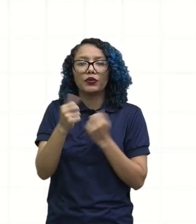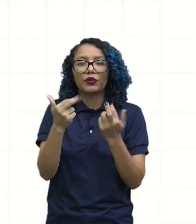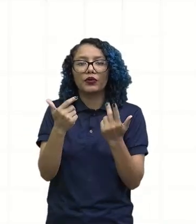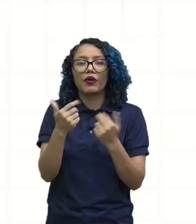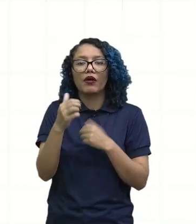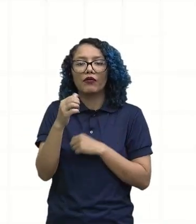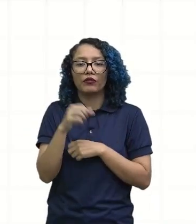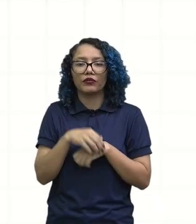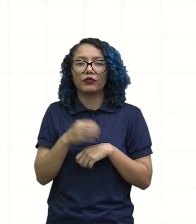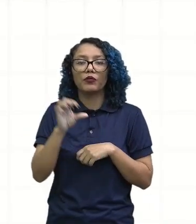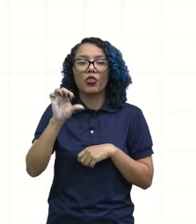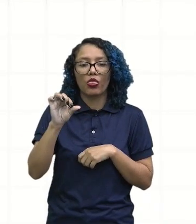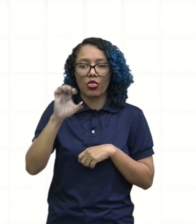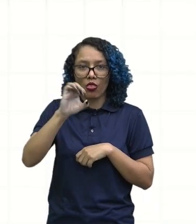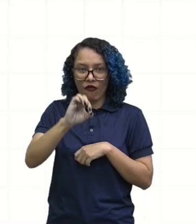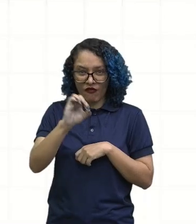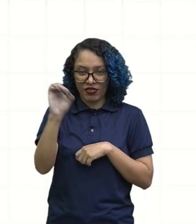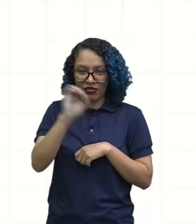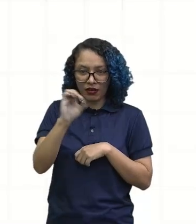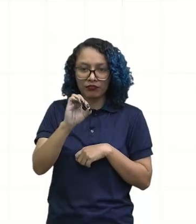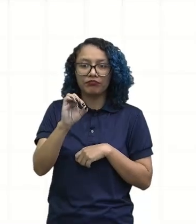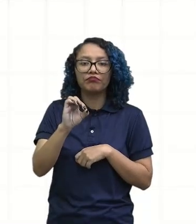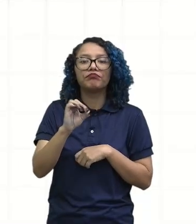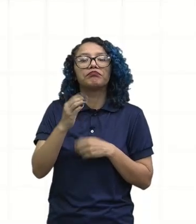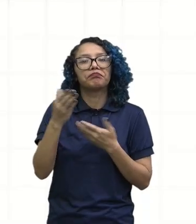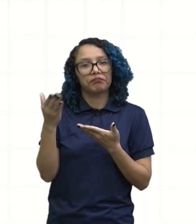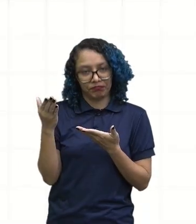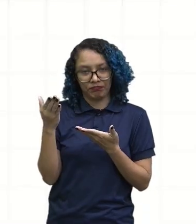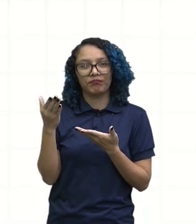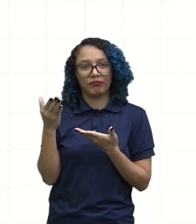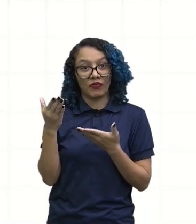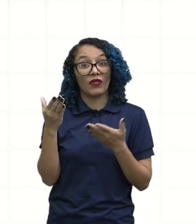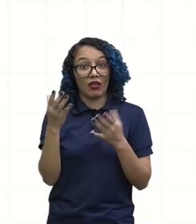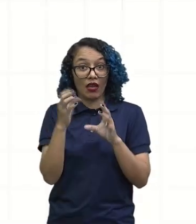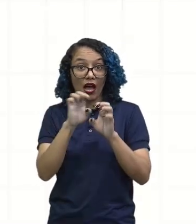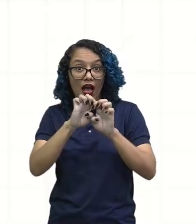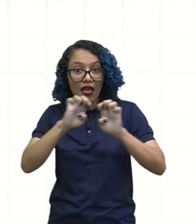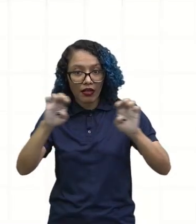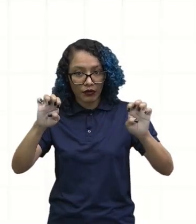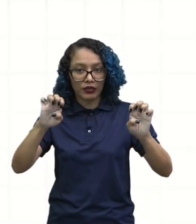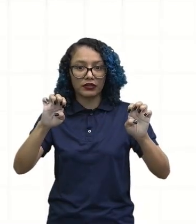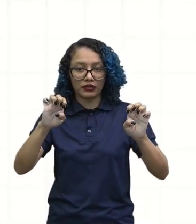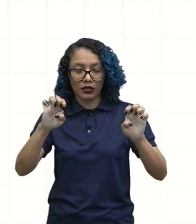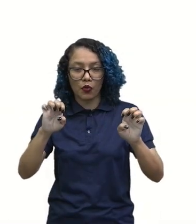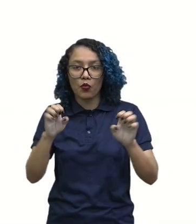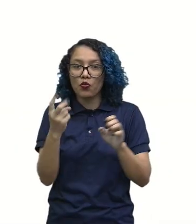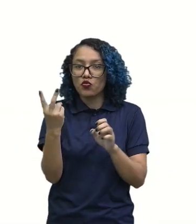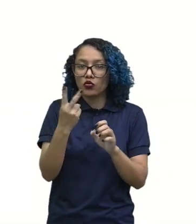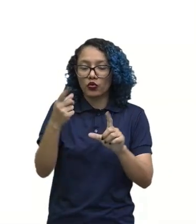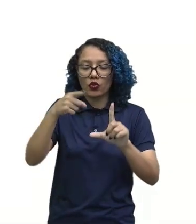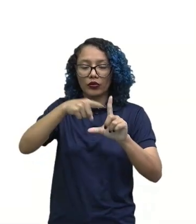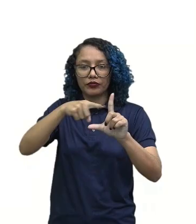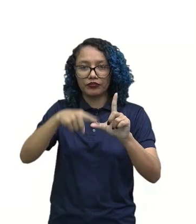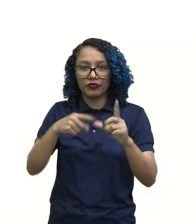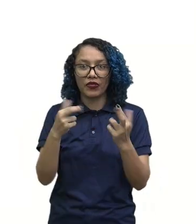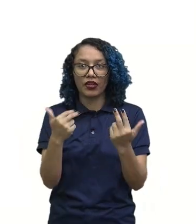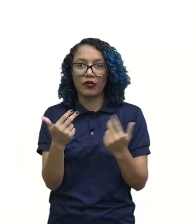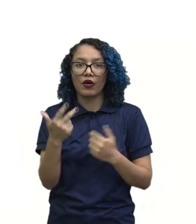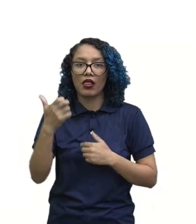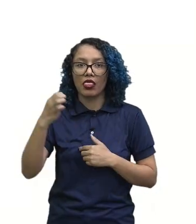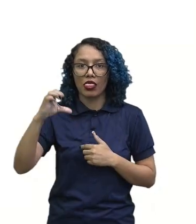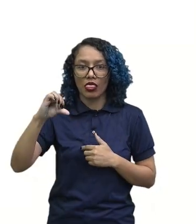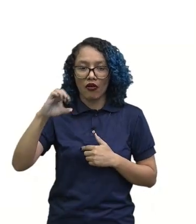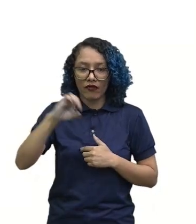igual ao 90 graus. Essa é a ideia que nós temos aqui, certo? A soma dos dois ângulos vai ser igual a 90. Então, vamos aqui numa